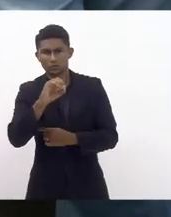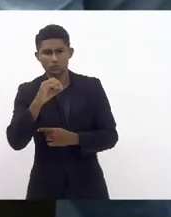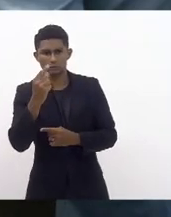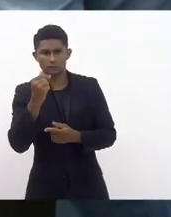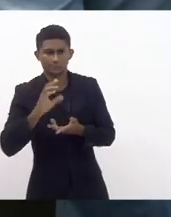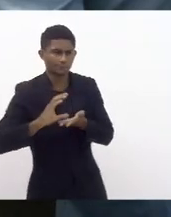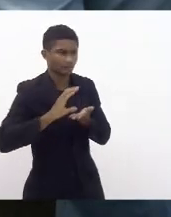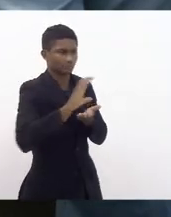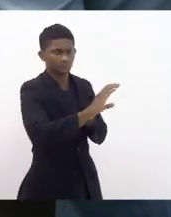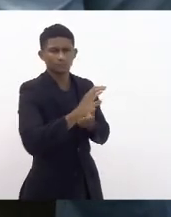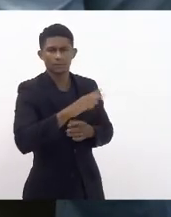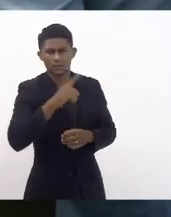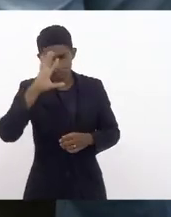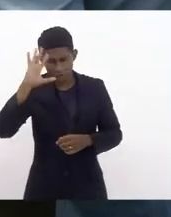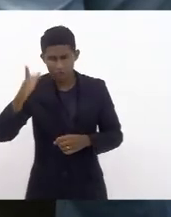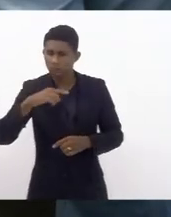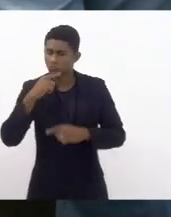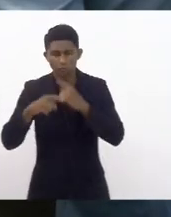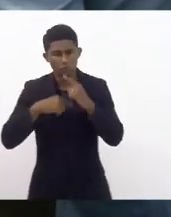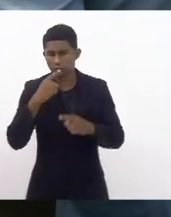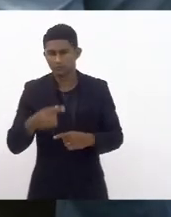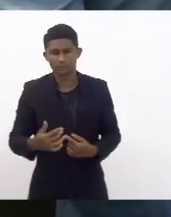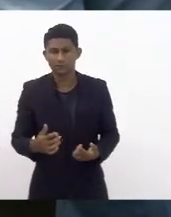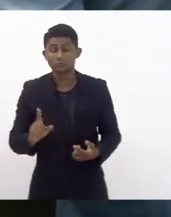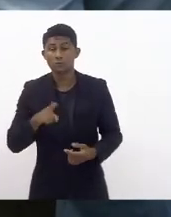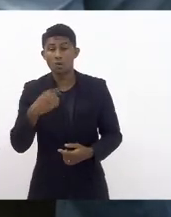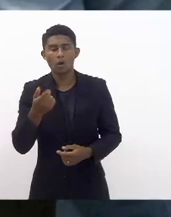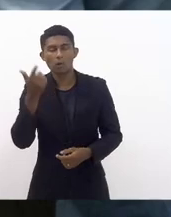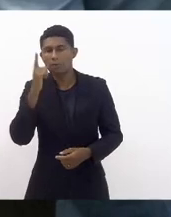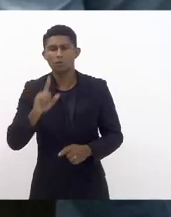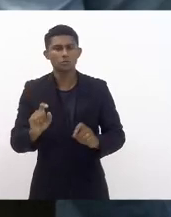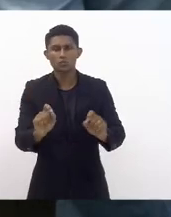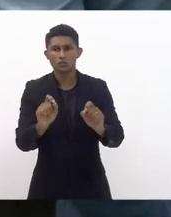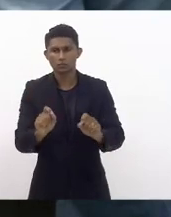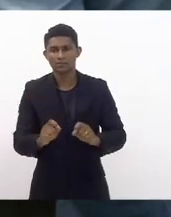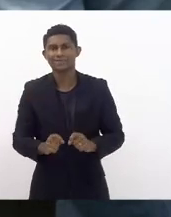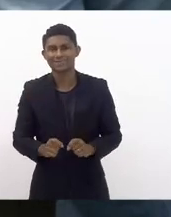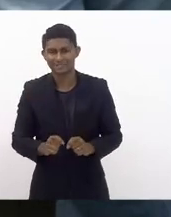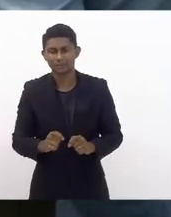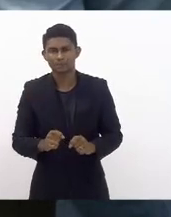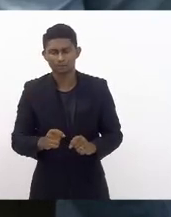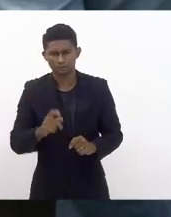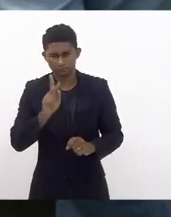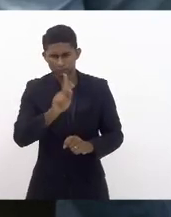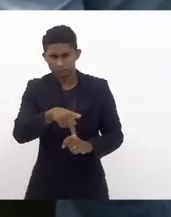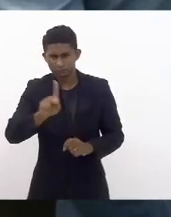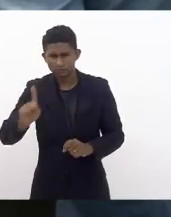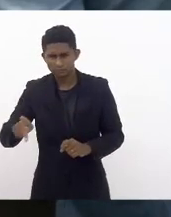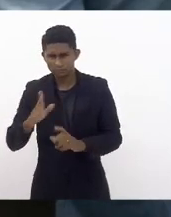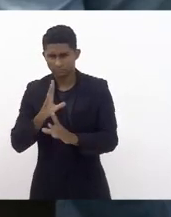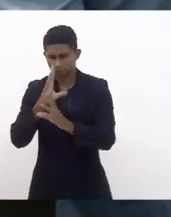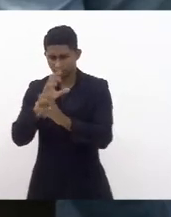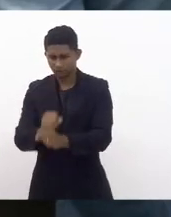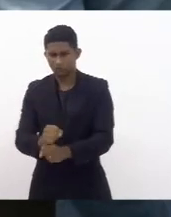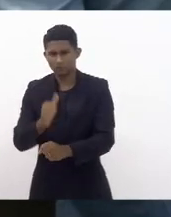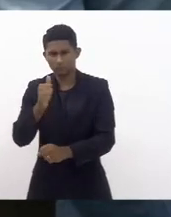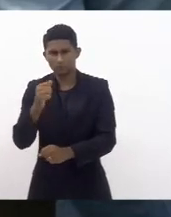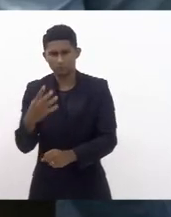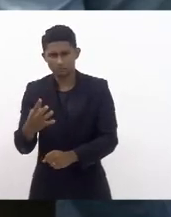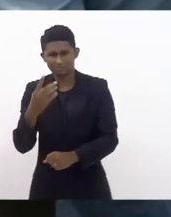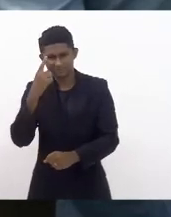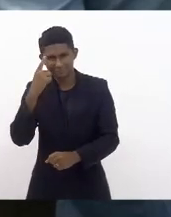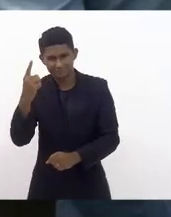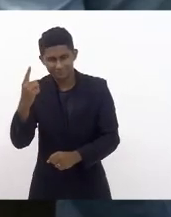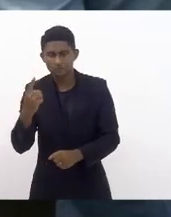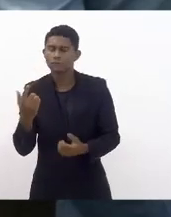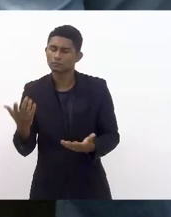resolveu. Conseguimos levar 14 professores dentro do que o regime de recuperação, o